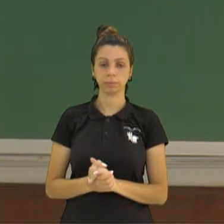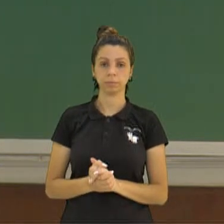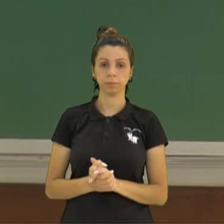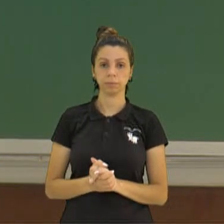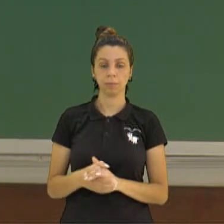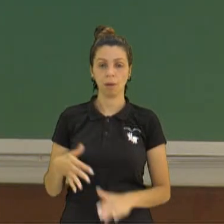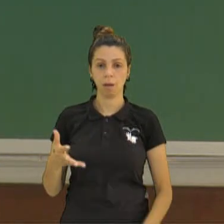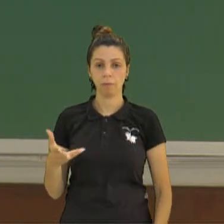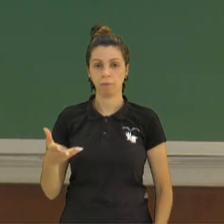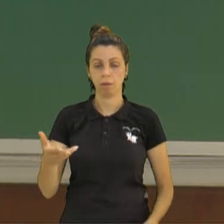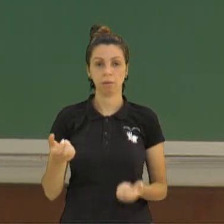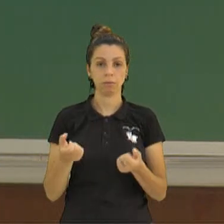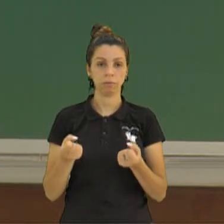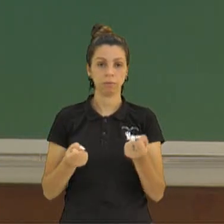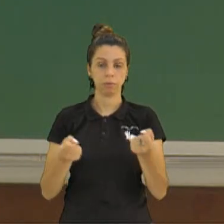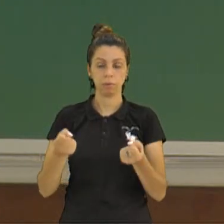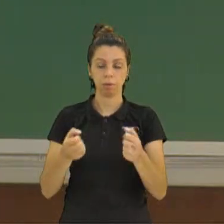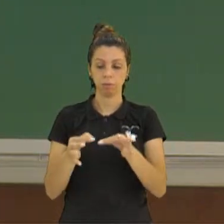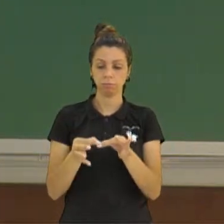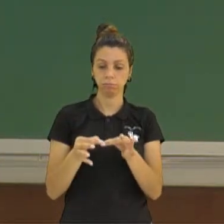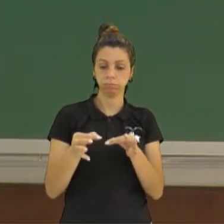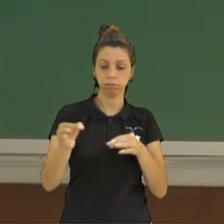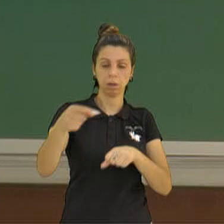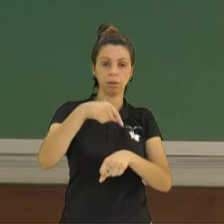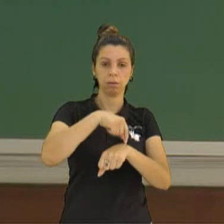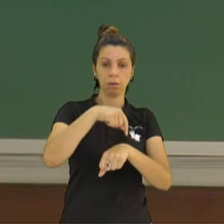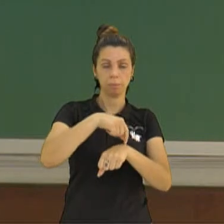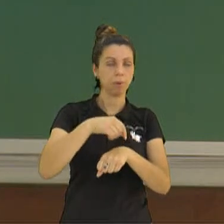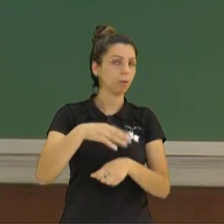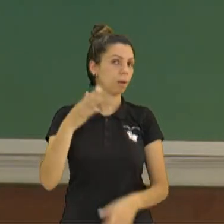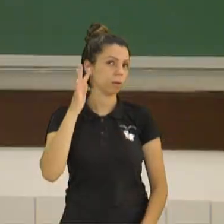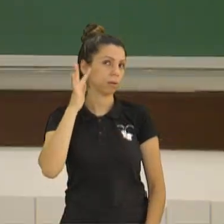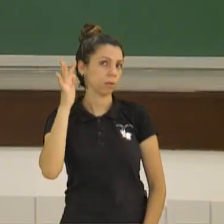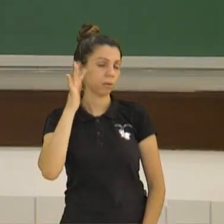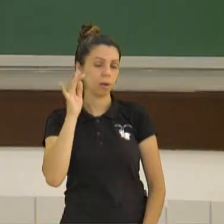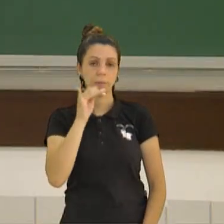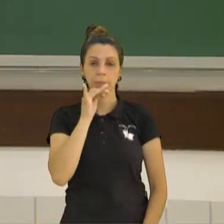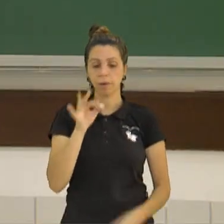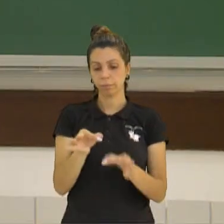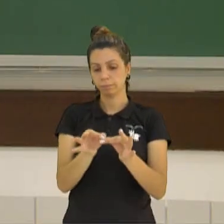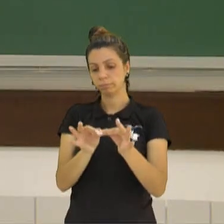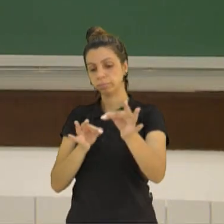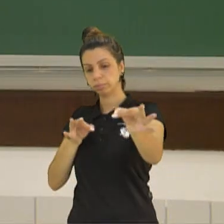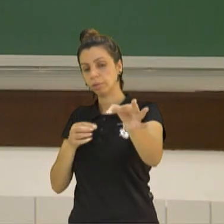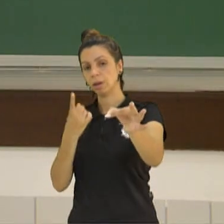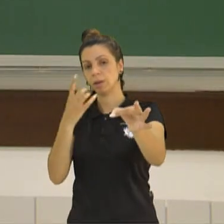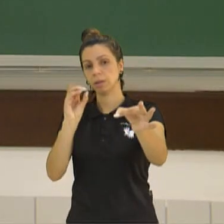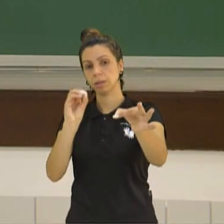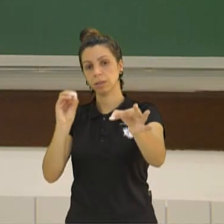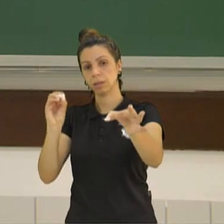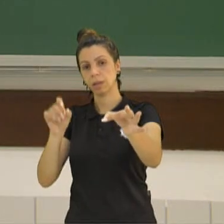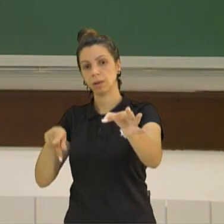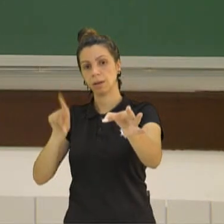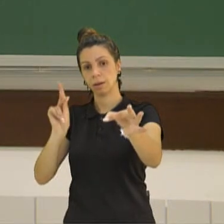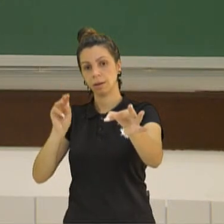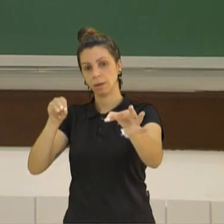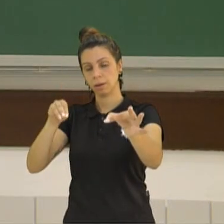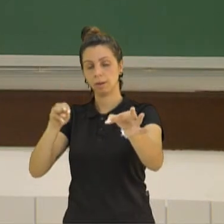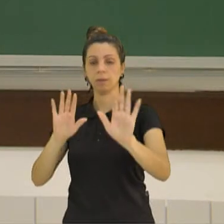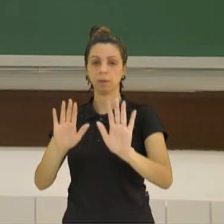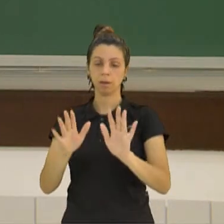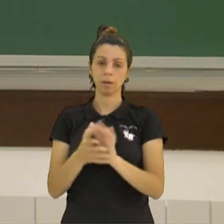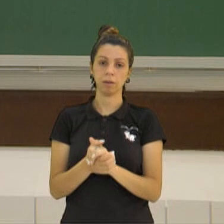de um carro e tempo para percorrer uma distância. Imagina comigo, eu tenho lá uma distância de 100 km, certo? A uma